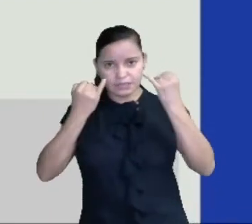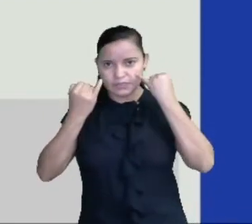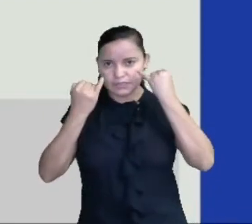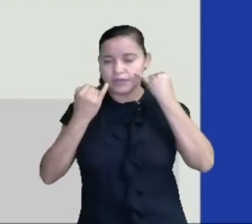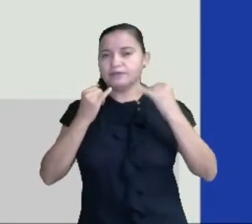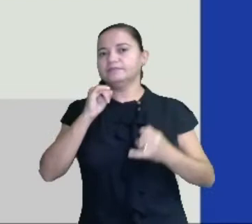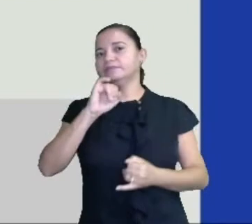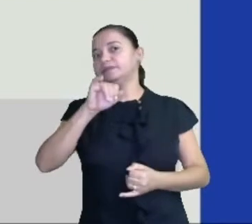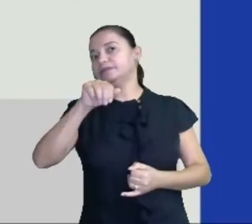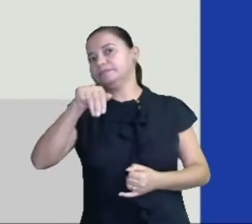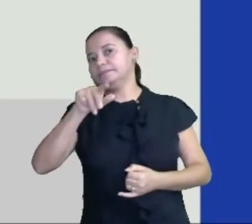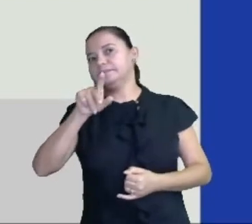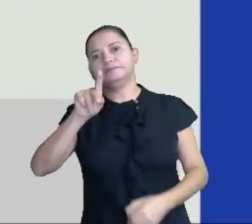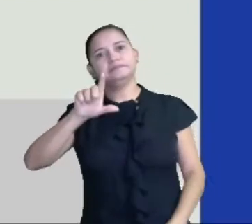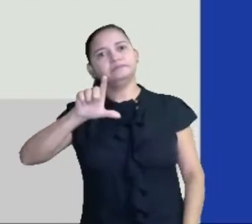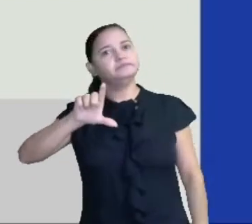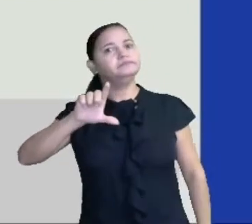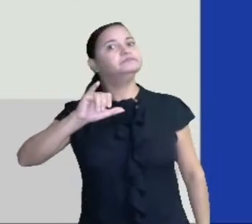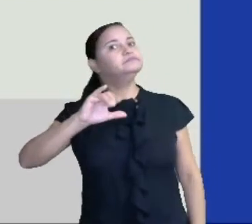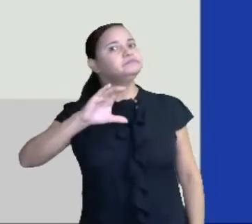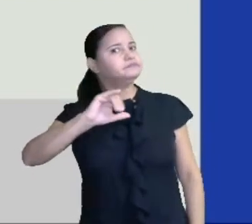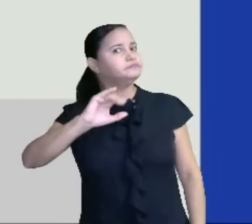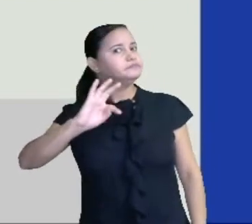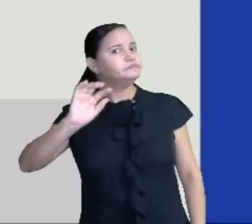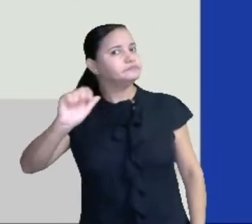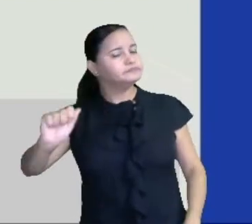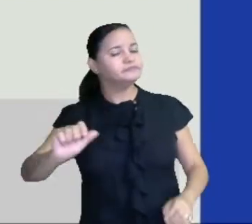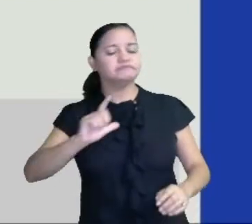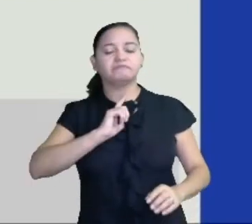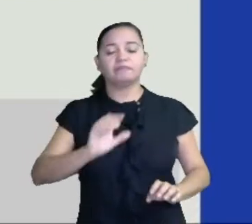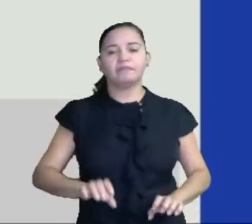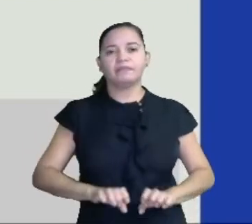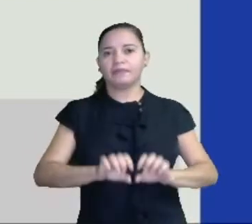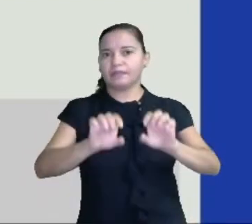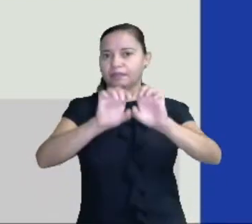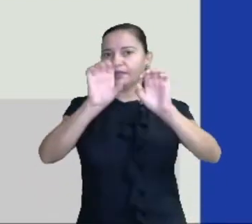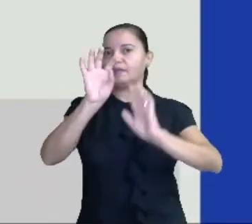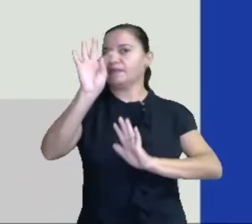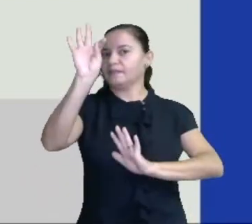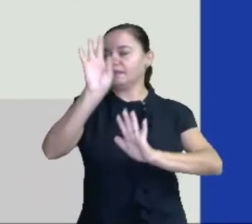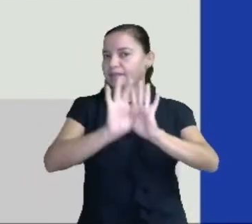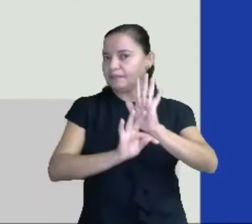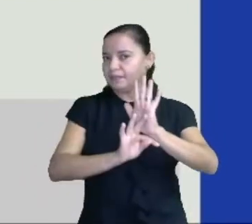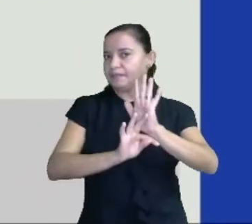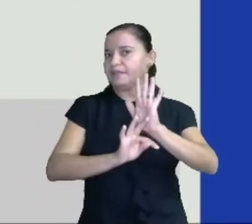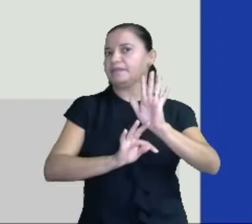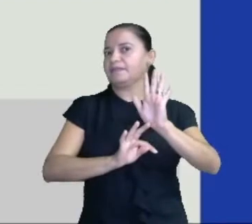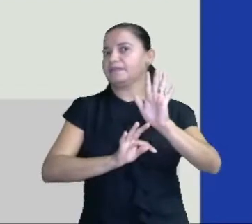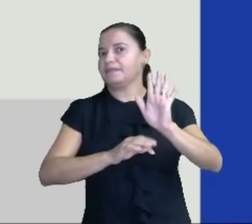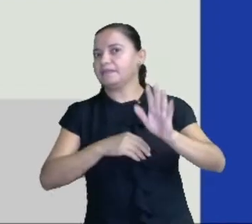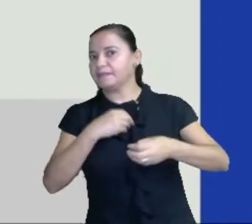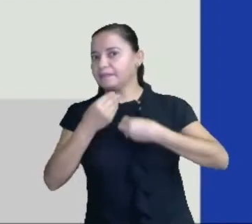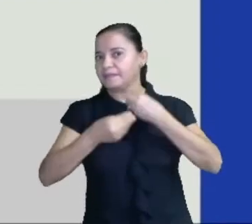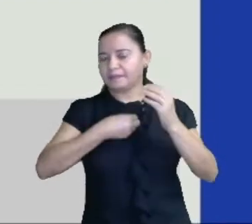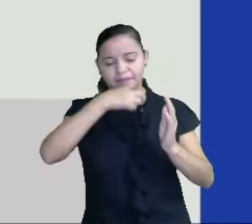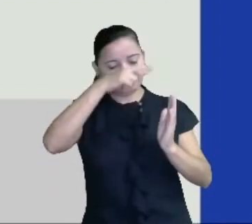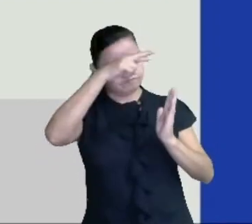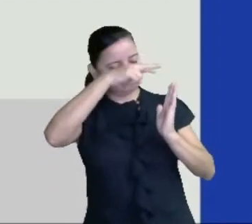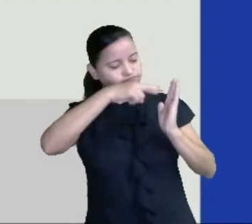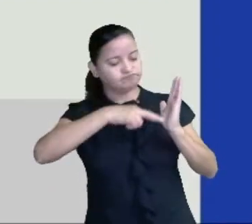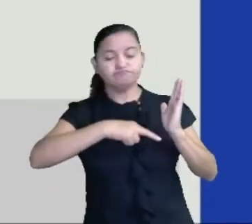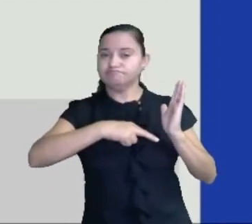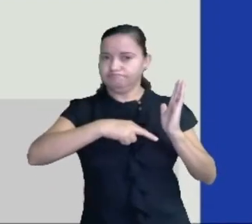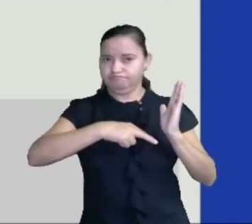implícitas, portanto, constituem o sentido de um texto. No processo de leitura, tais informações só podem